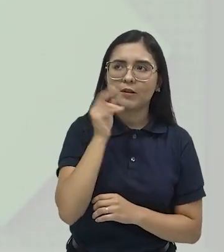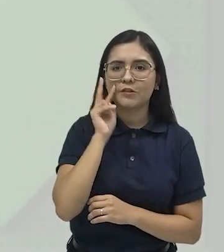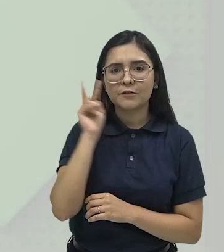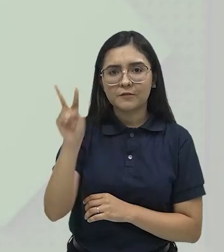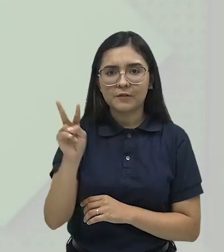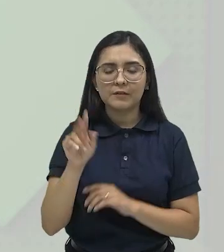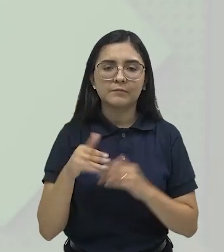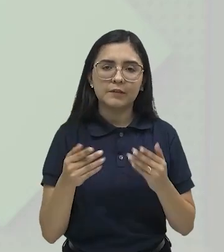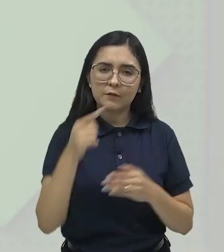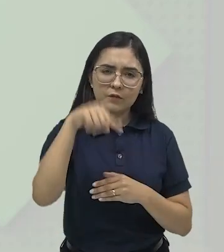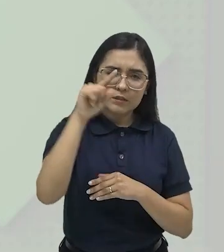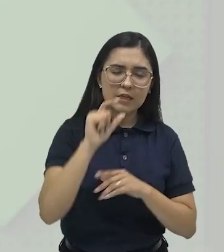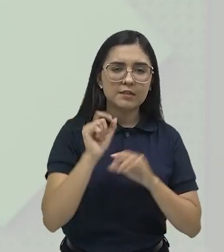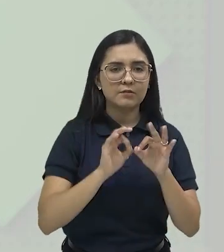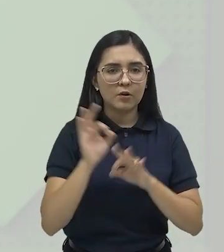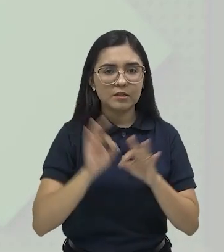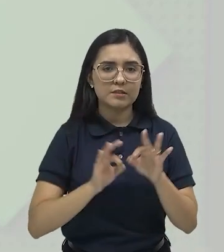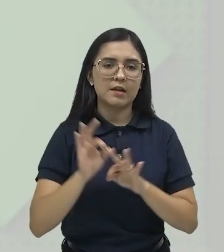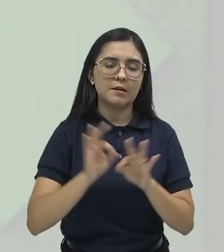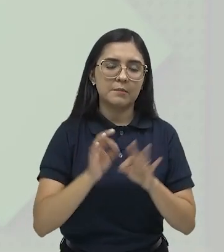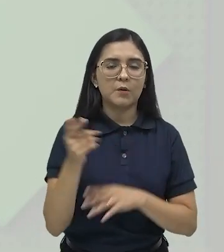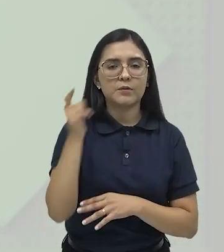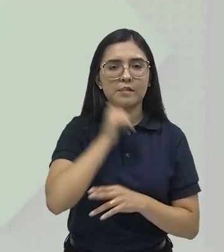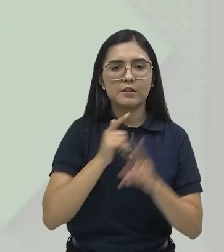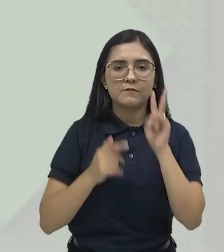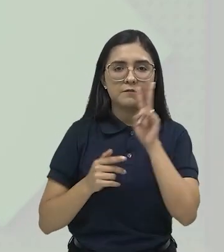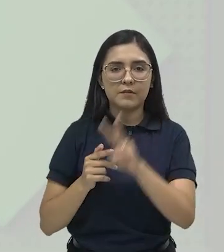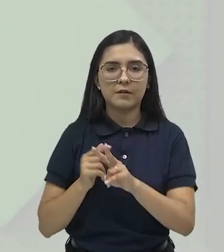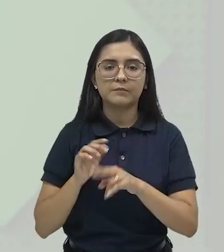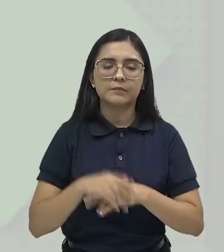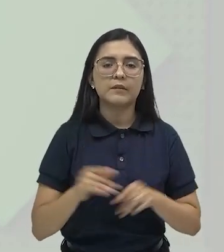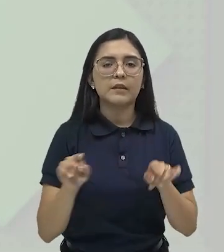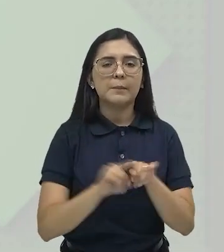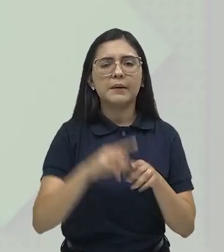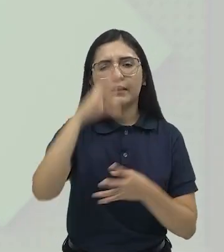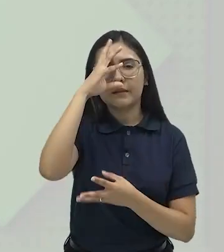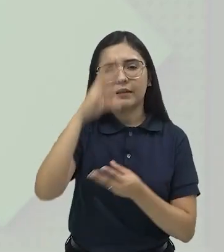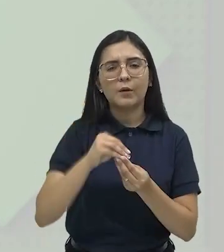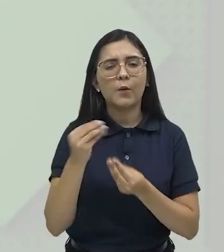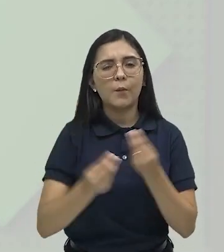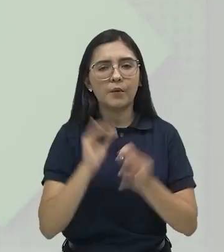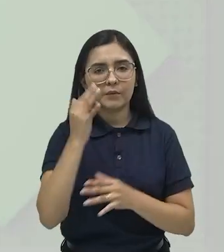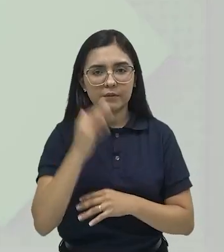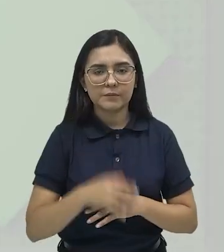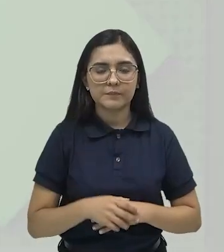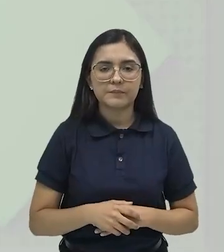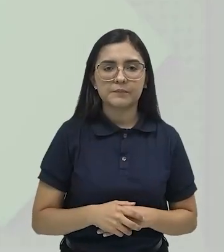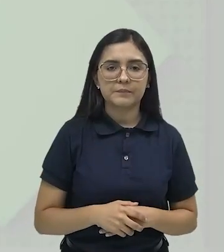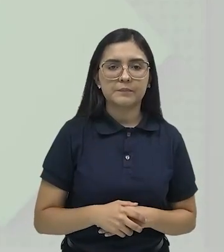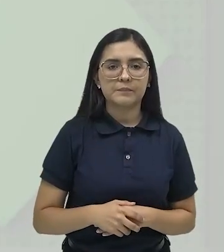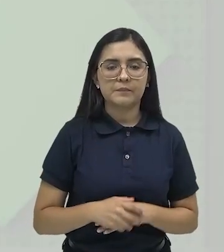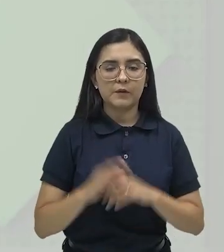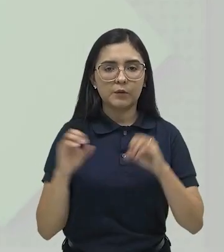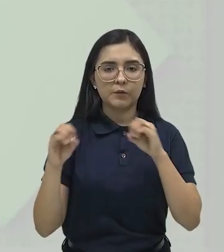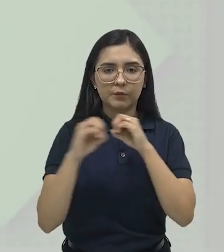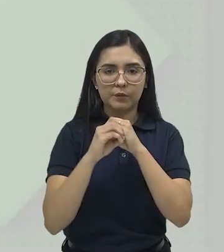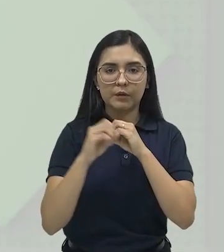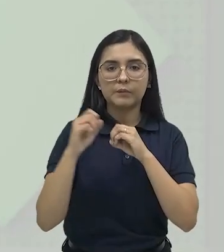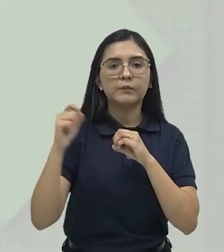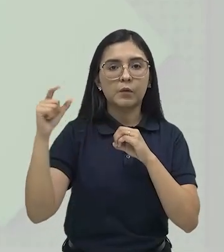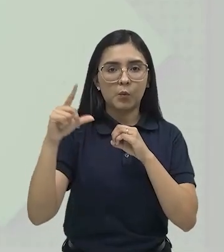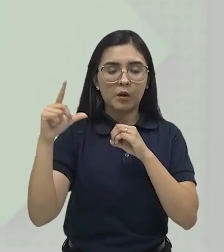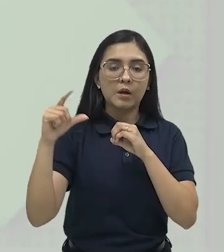pena vocês se programarem aí para acompanhar e entender todo esse funcionamento do eclipse